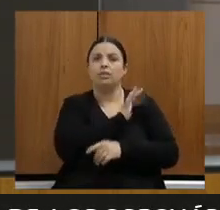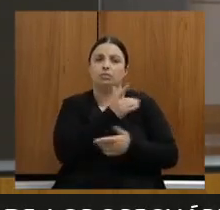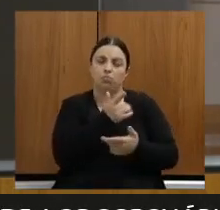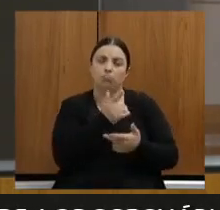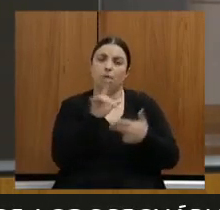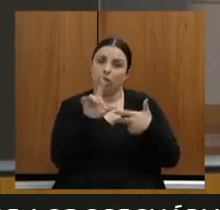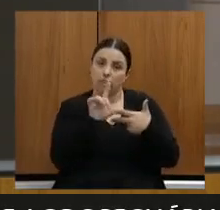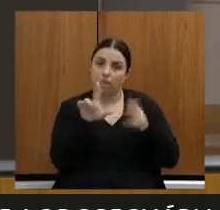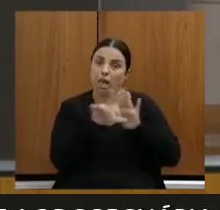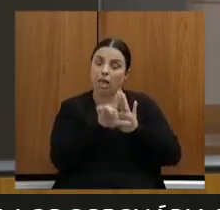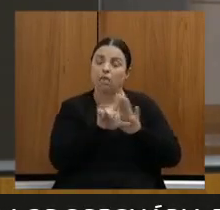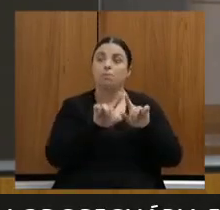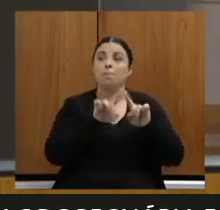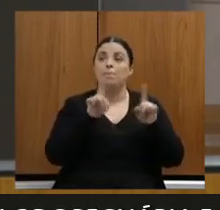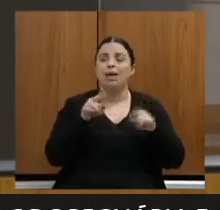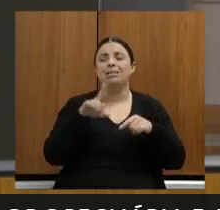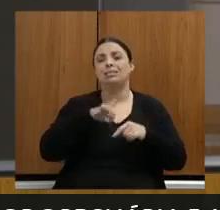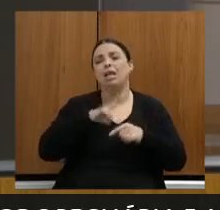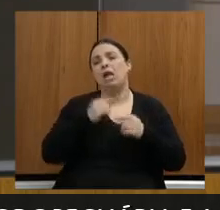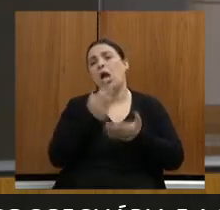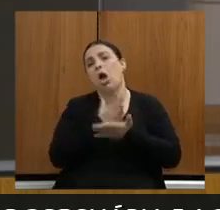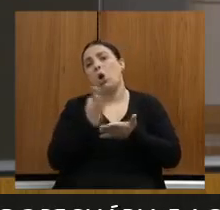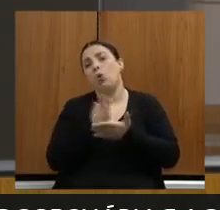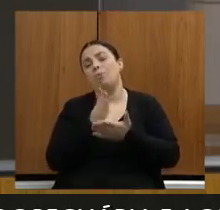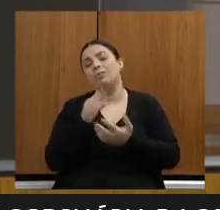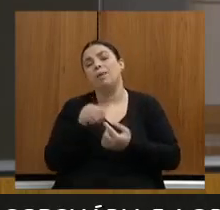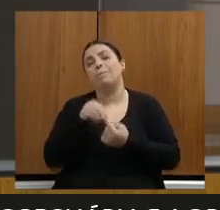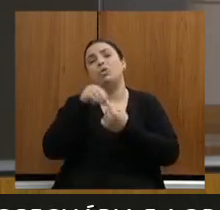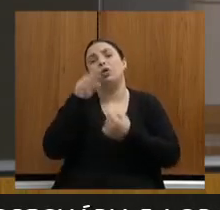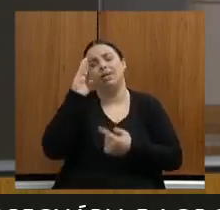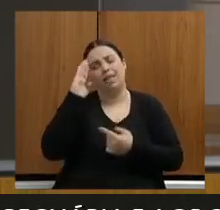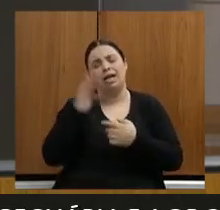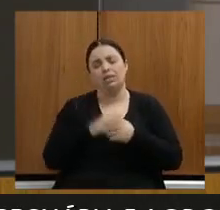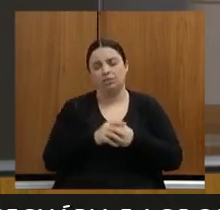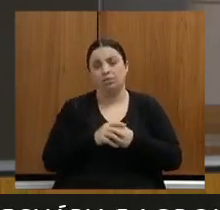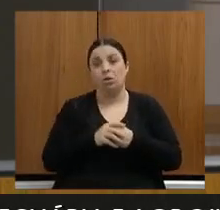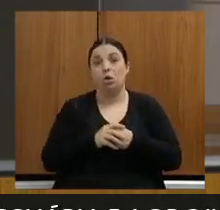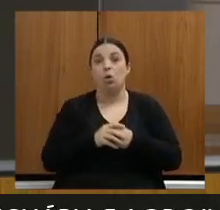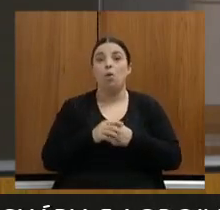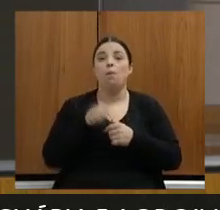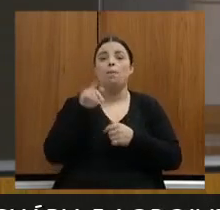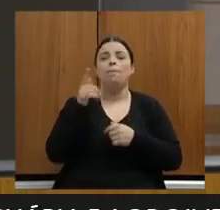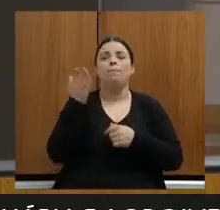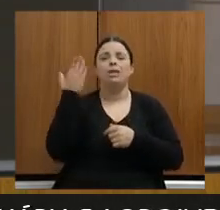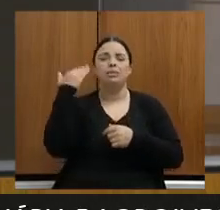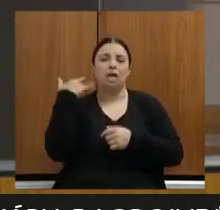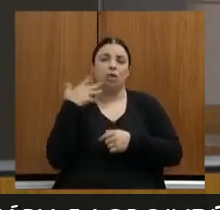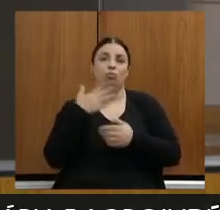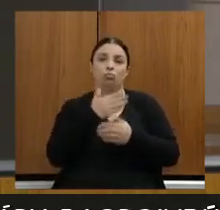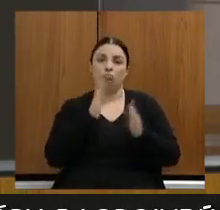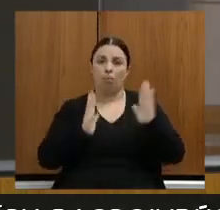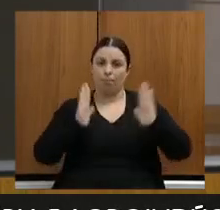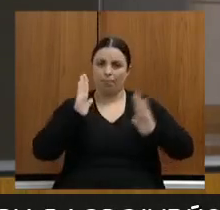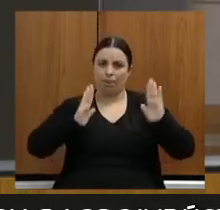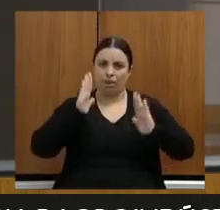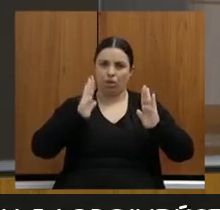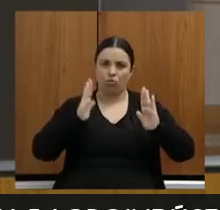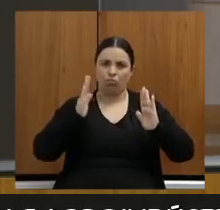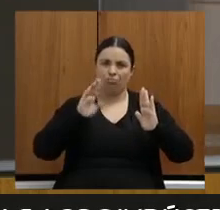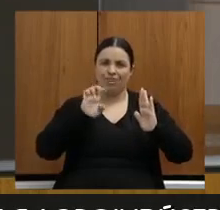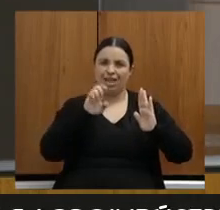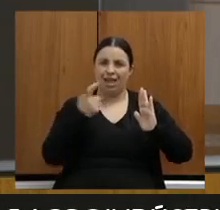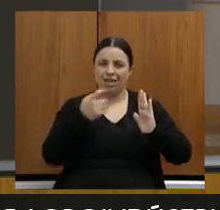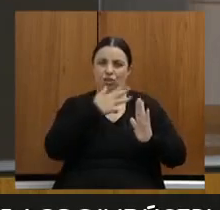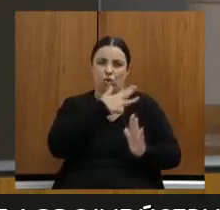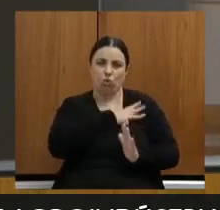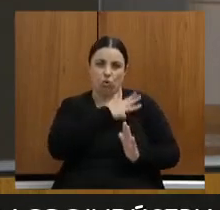sabe o no governo do presidente Lula foi criado uma política que é que a gente conhece hoje como eficiência energética